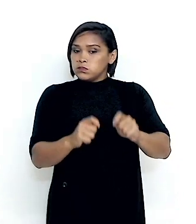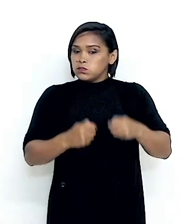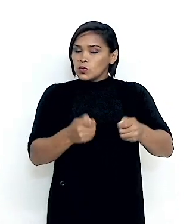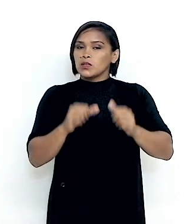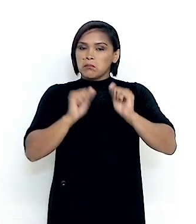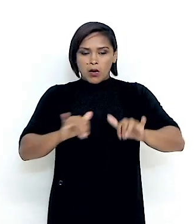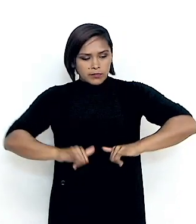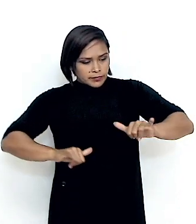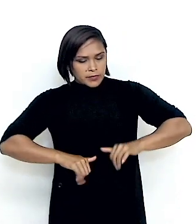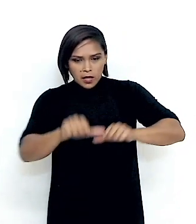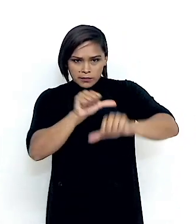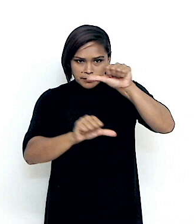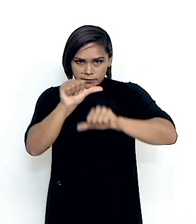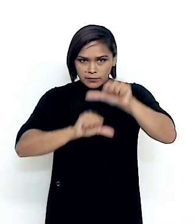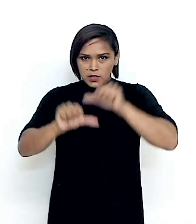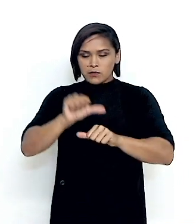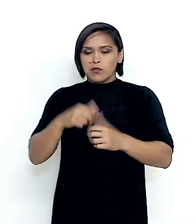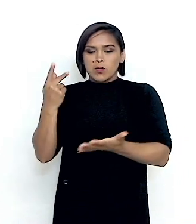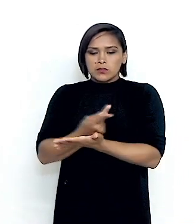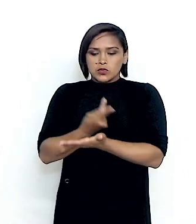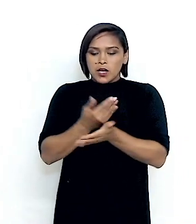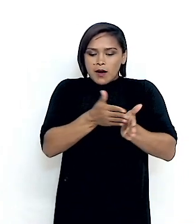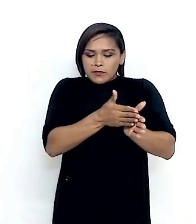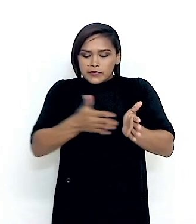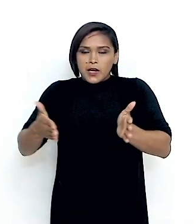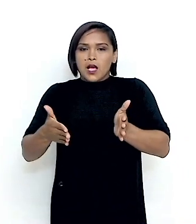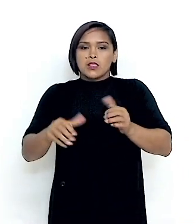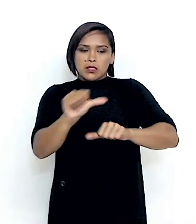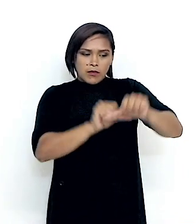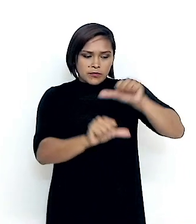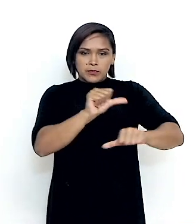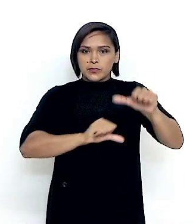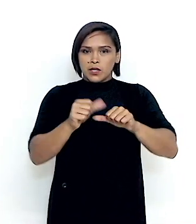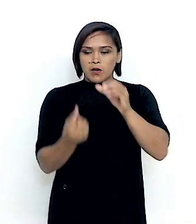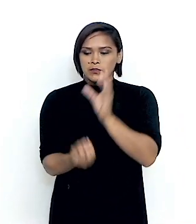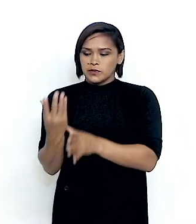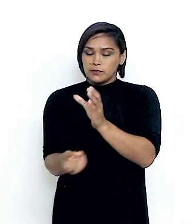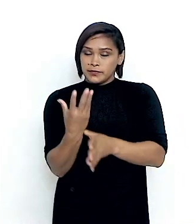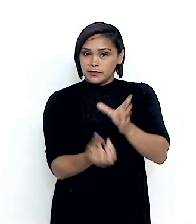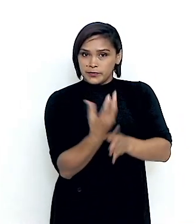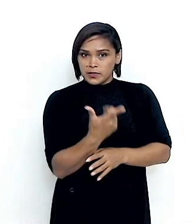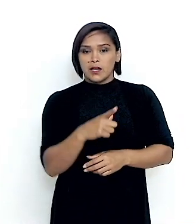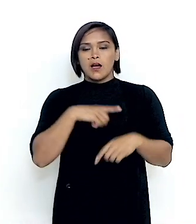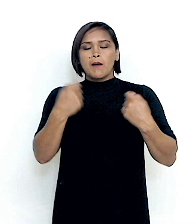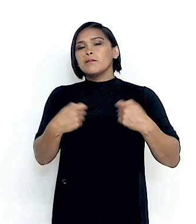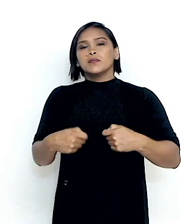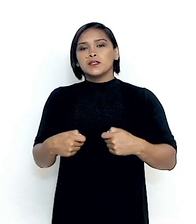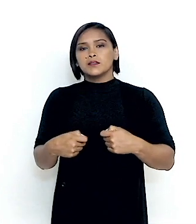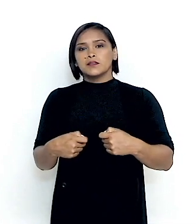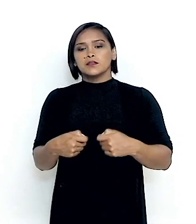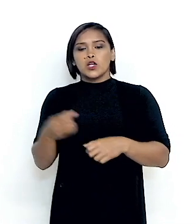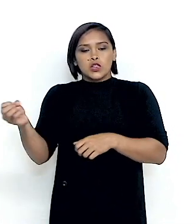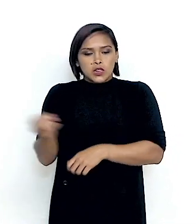sofrer mutações. Para essas variantes novas que estão surgindo, serão necessárias